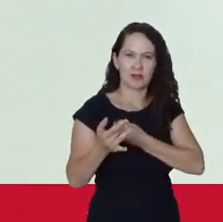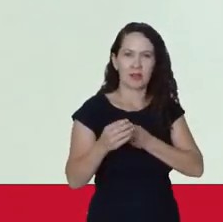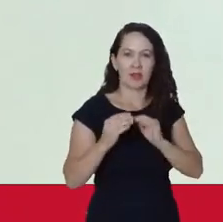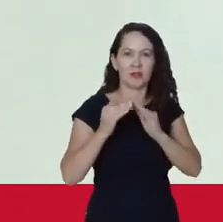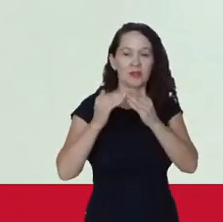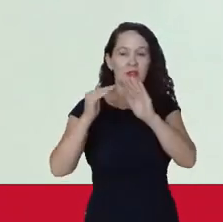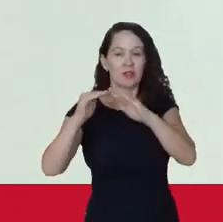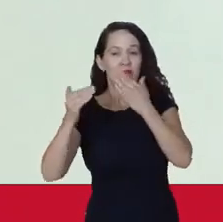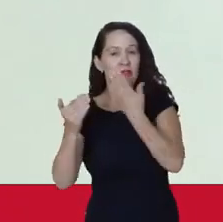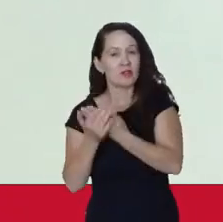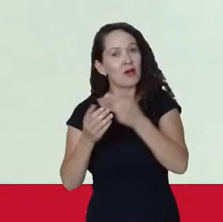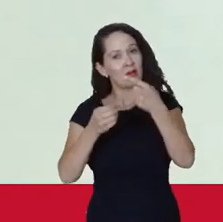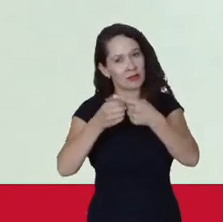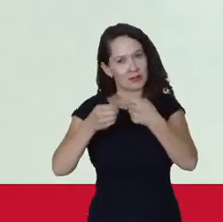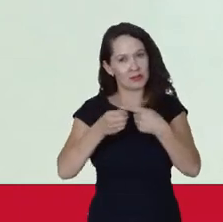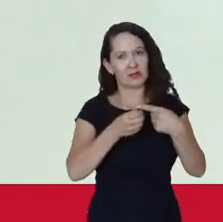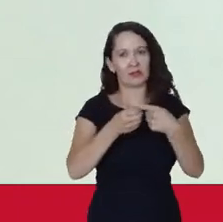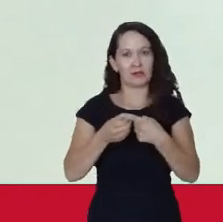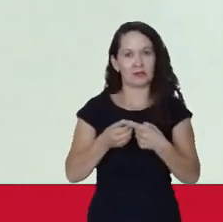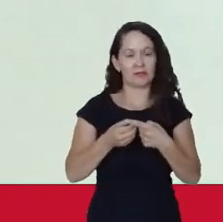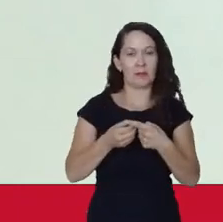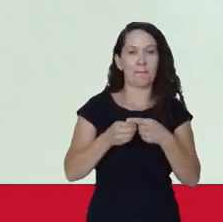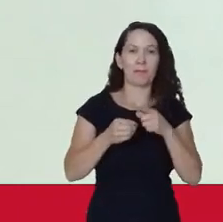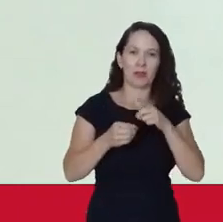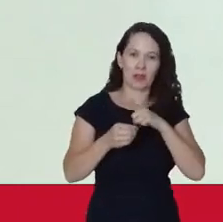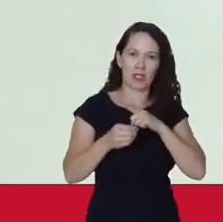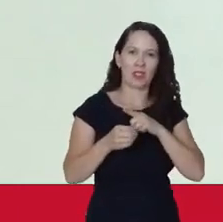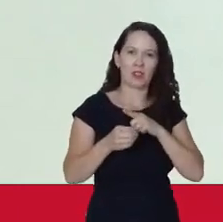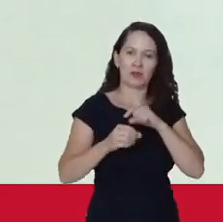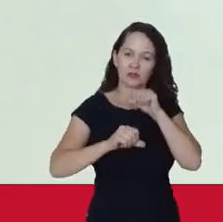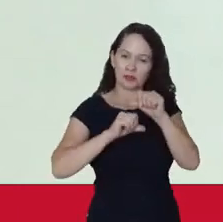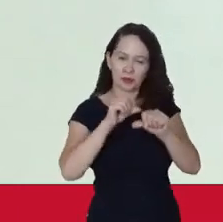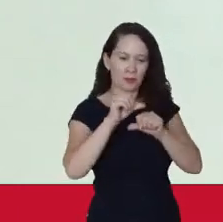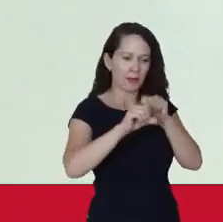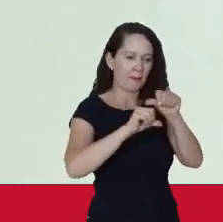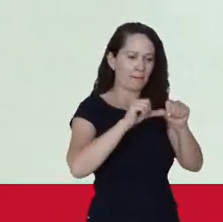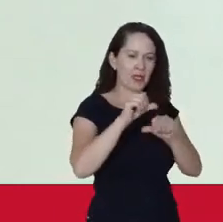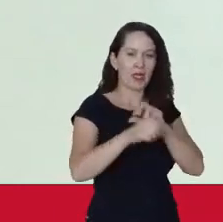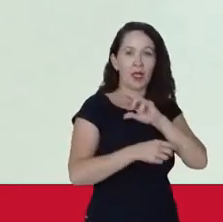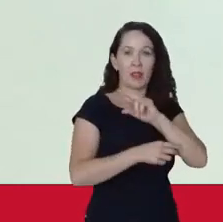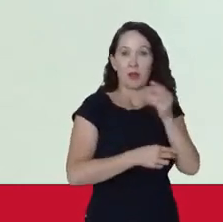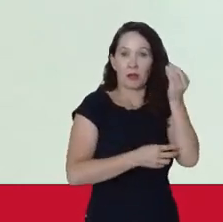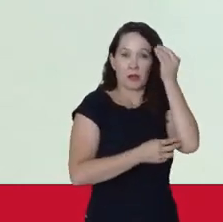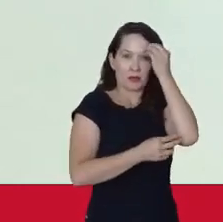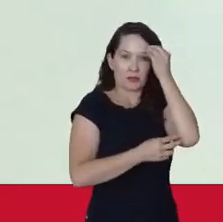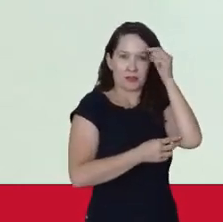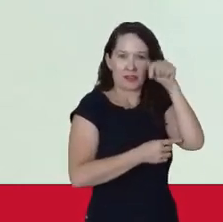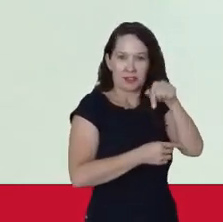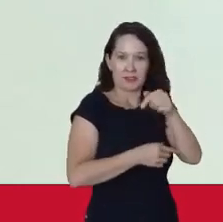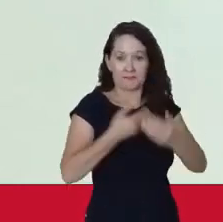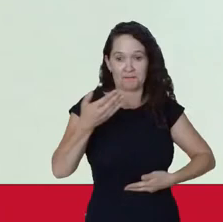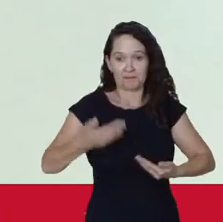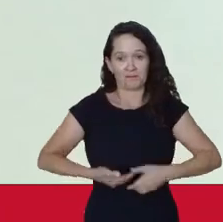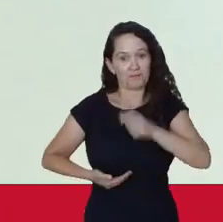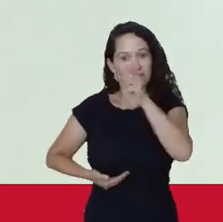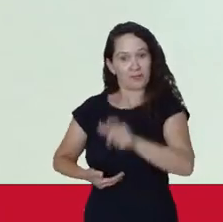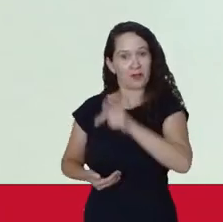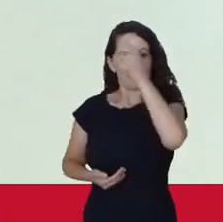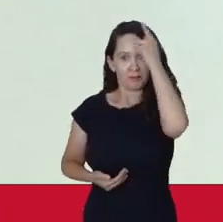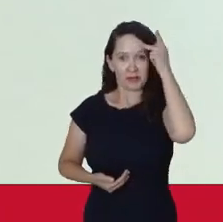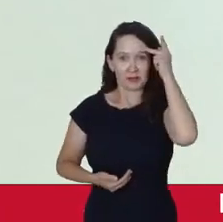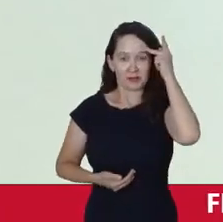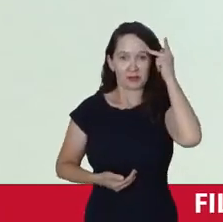naquela escola, naquela cidade. Na medida que tem esse rodízio, e aí não é culpa aqui do servidor, da servidora,